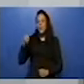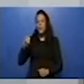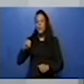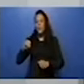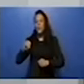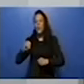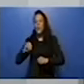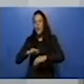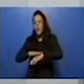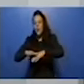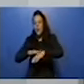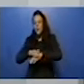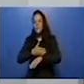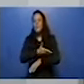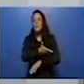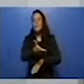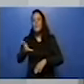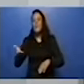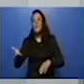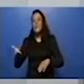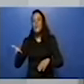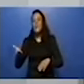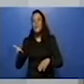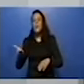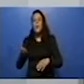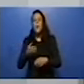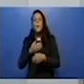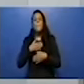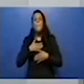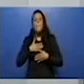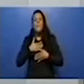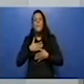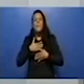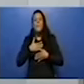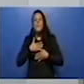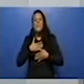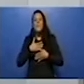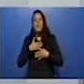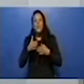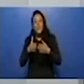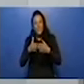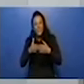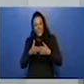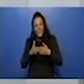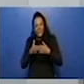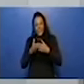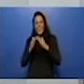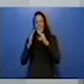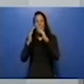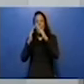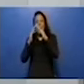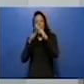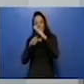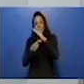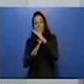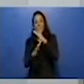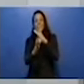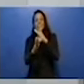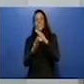vocês mais uma vez. Um grande prazer. Com licença de entrar na casa aí da galera. Com licença. Olha só,